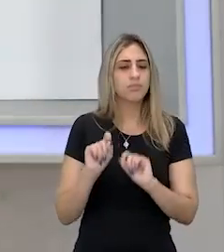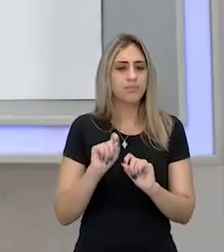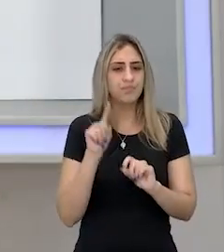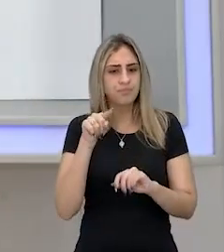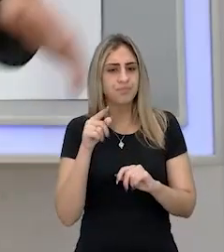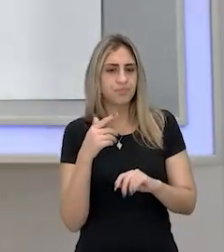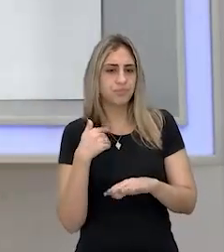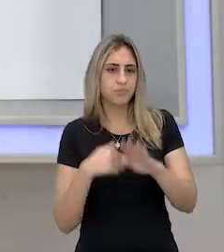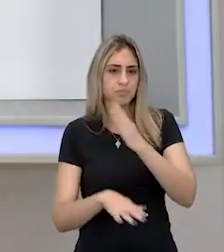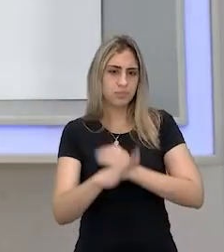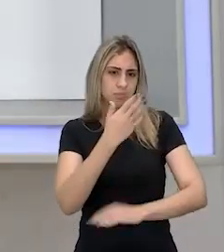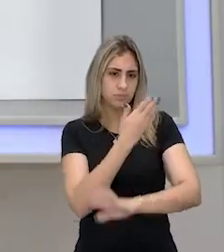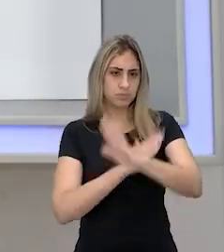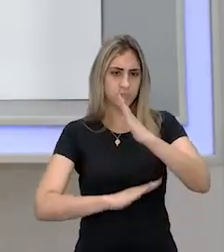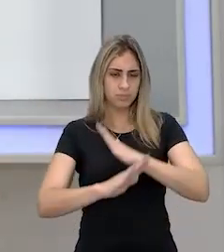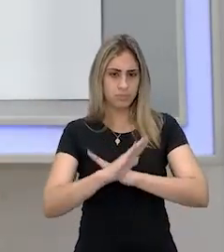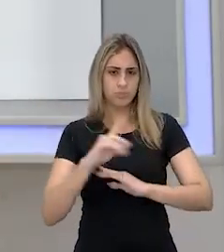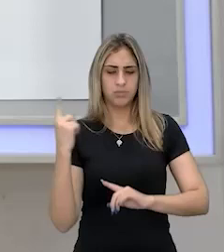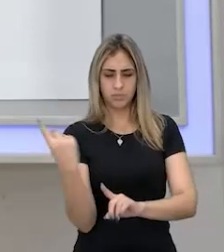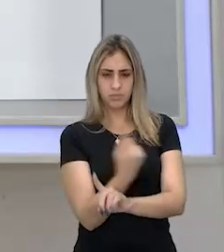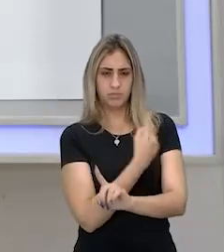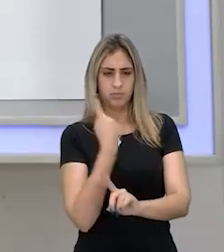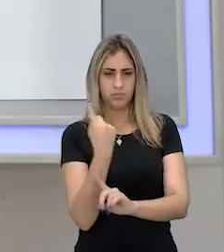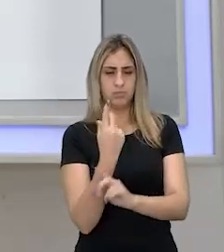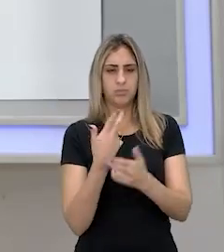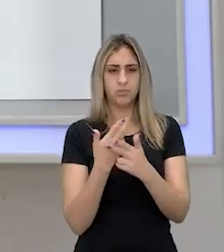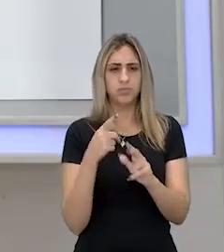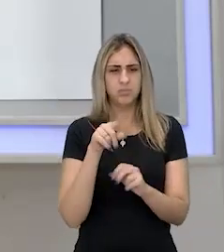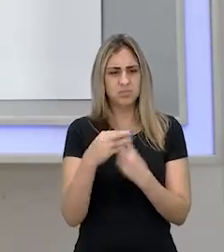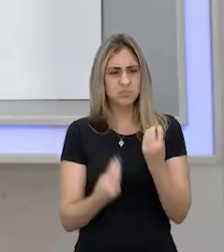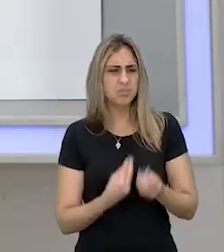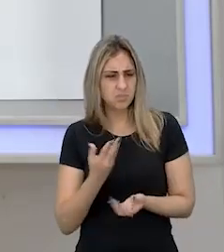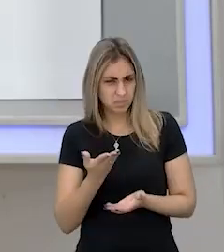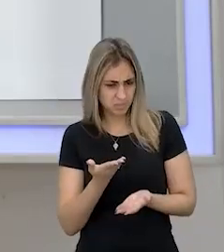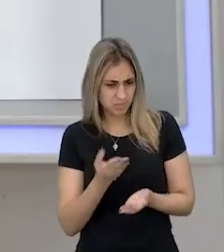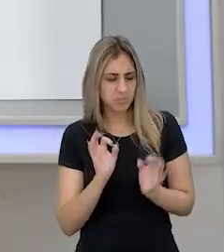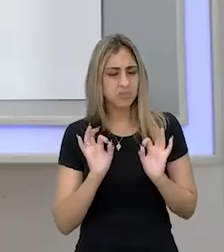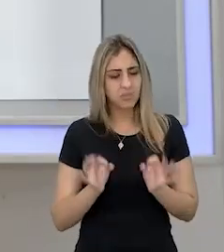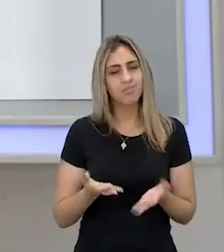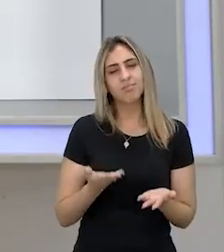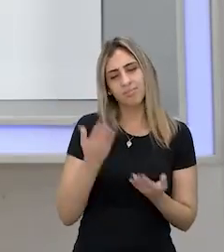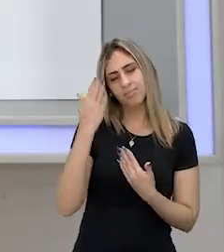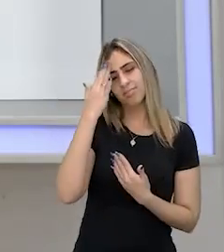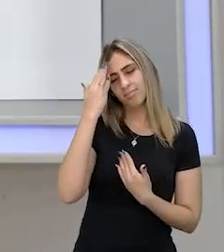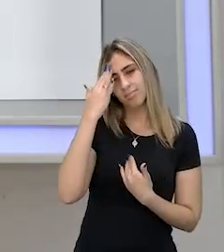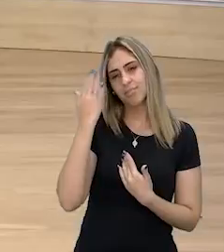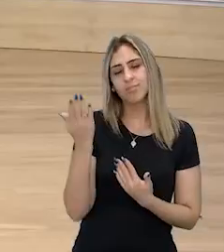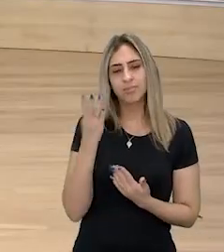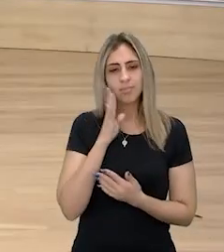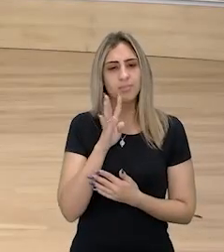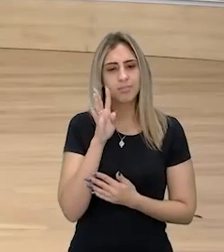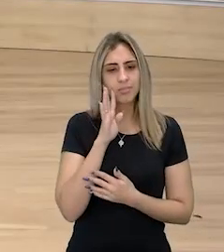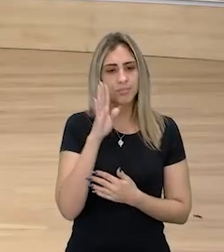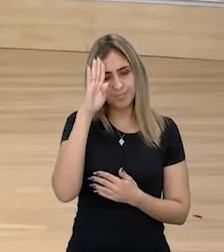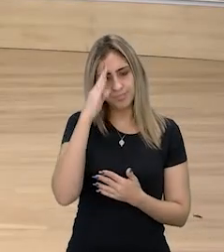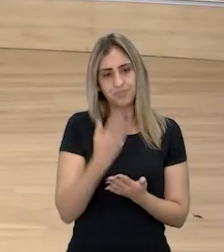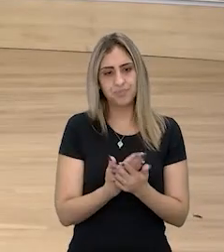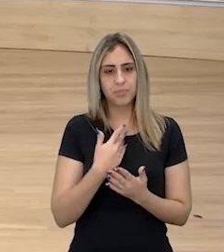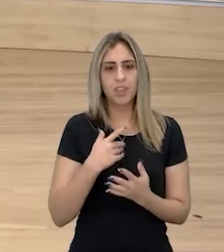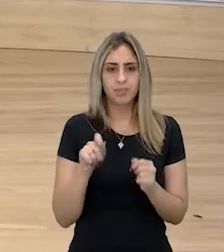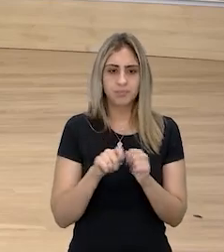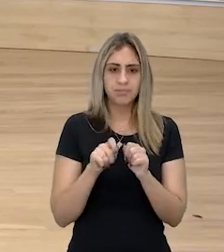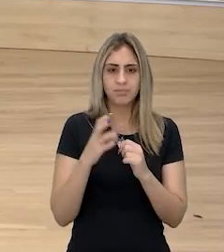aquele movimento que a pessoa está fazendo, aquele giro e tal. Aí você fala, nossa, é para isso. Olha só, né? Que bacana. Eu acredito que tenha